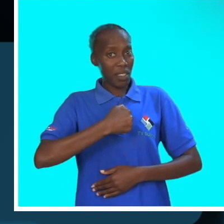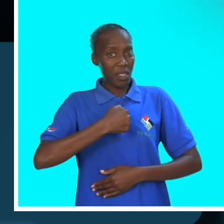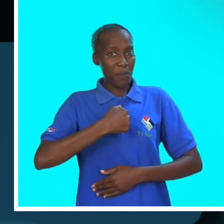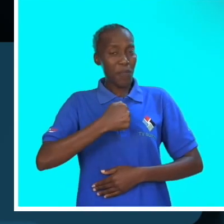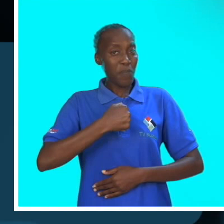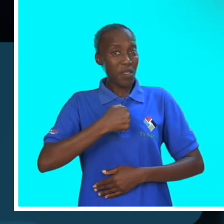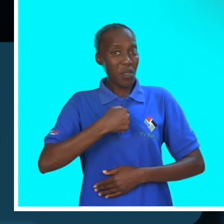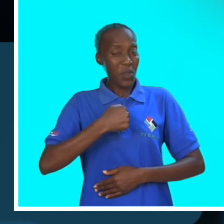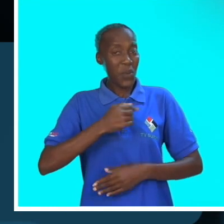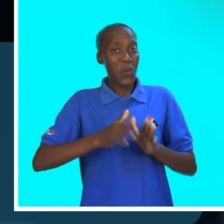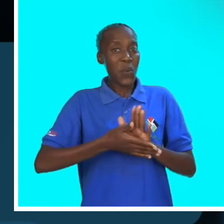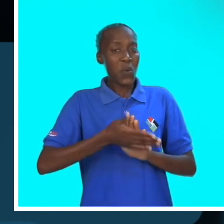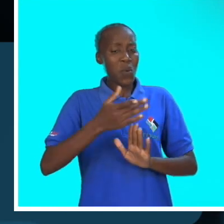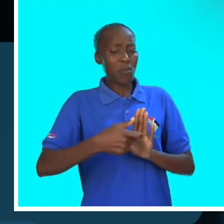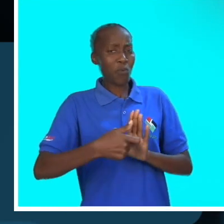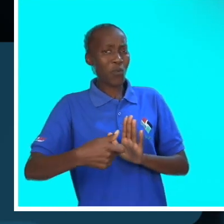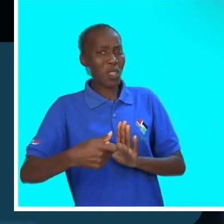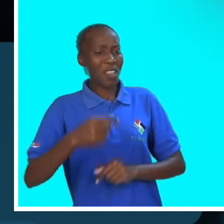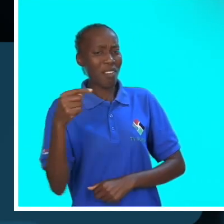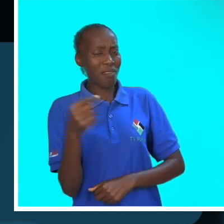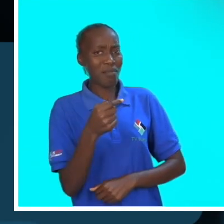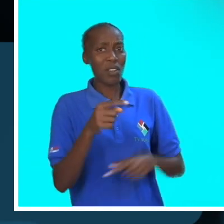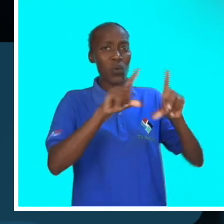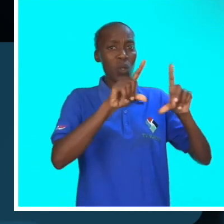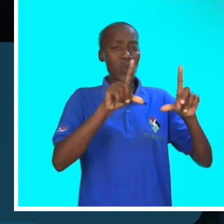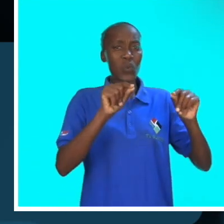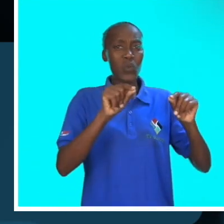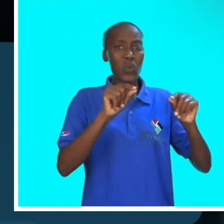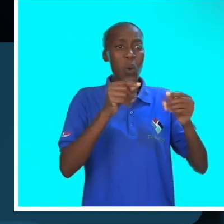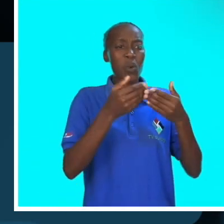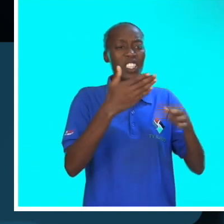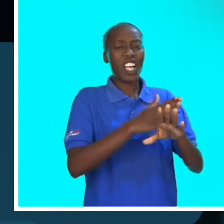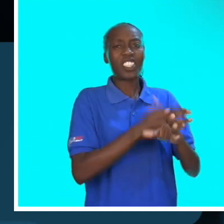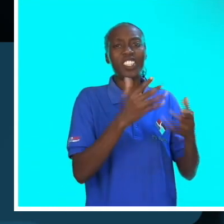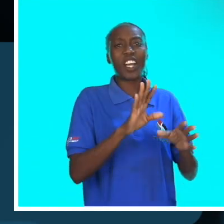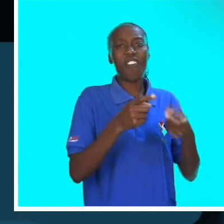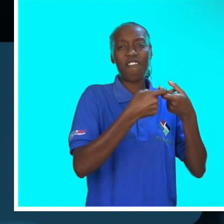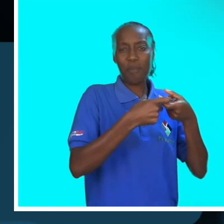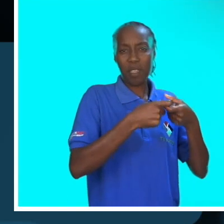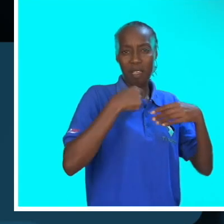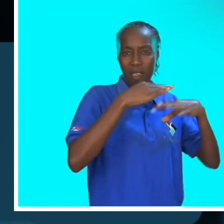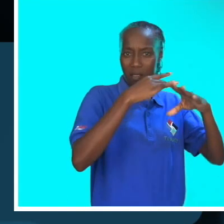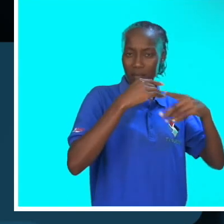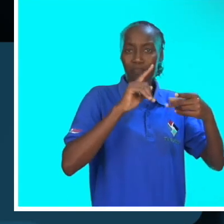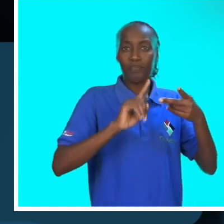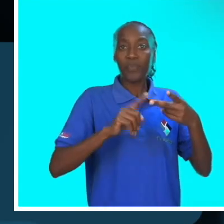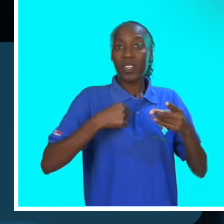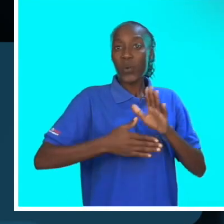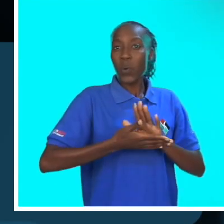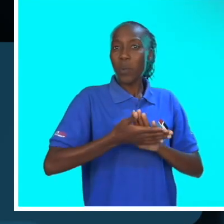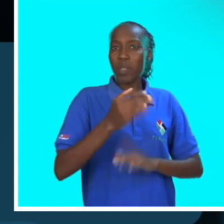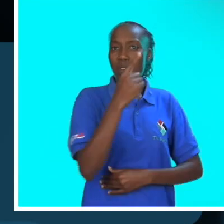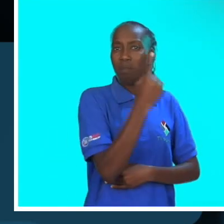de cantorias, digamos, propiciou a minha queda para o lado artístico. Naturalmente